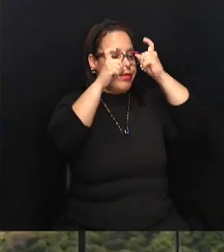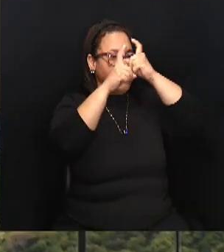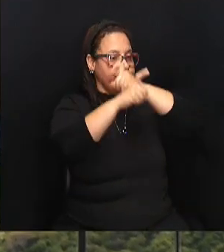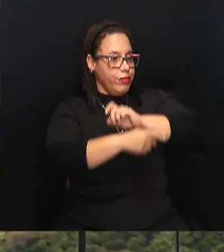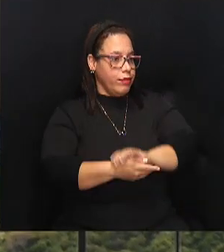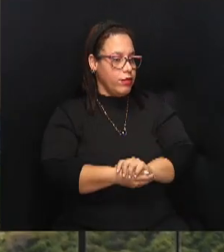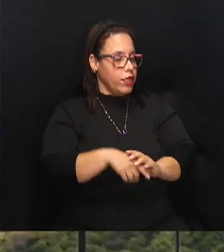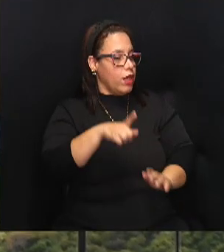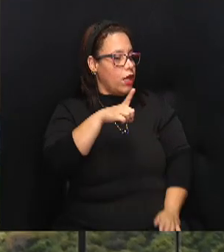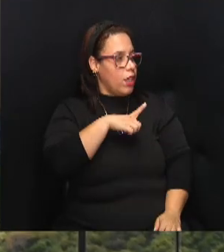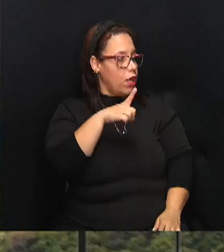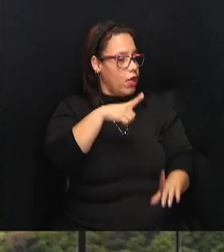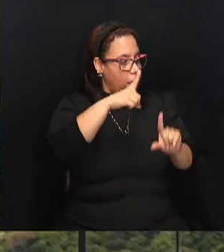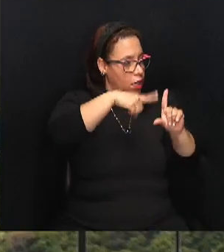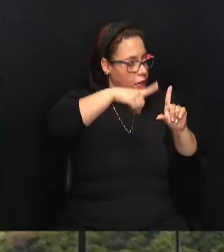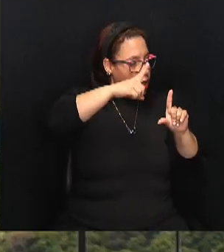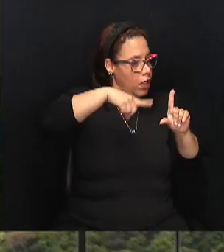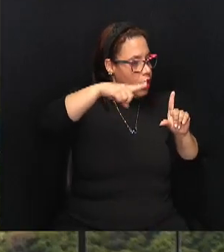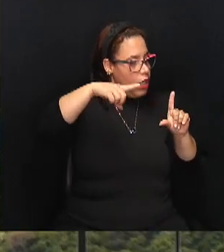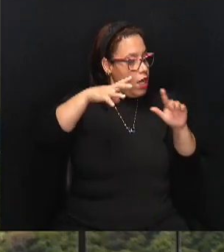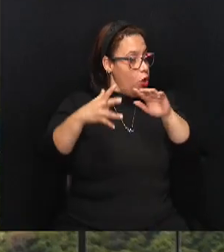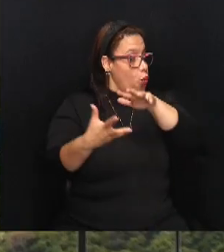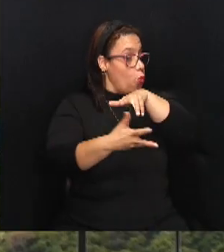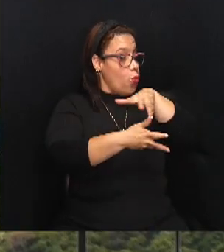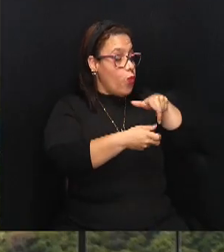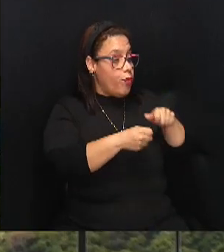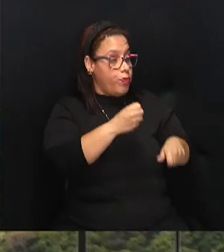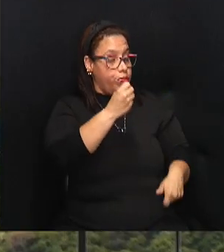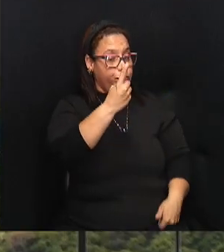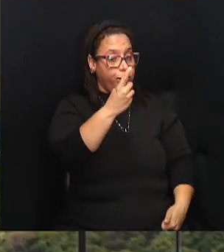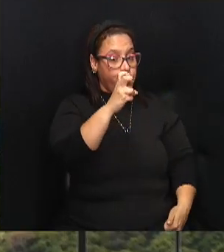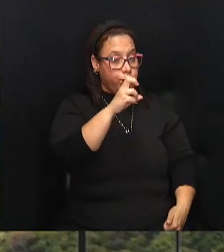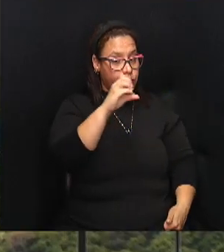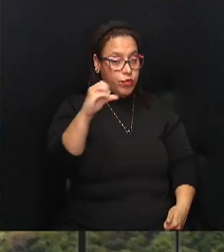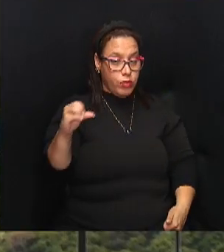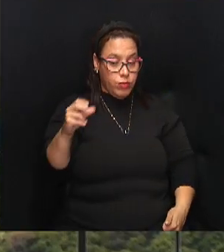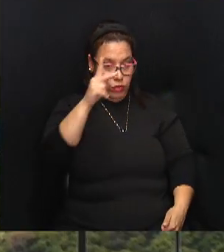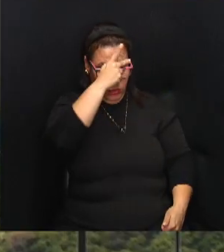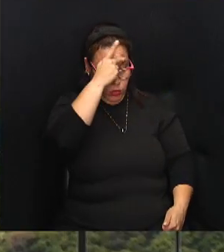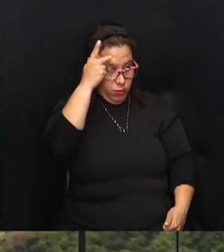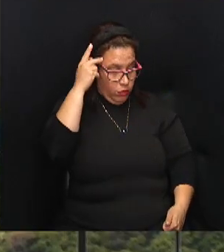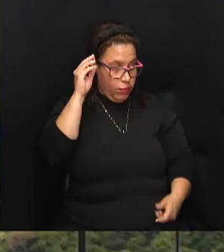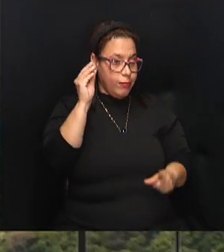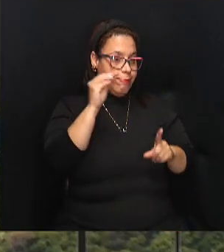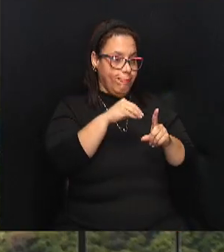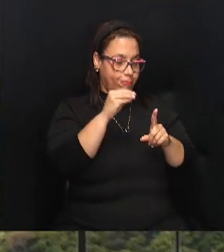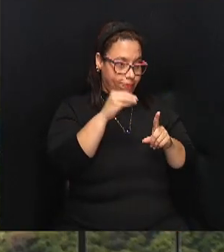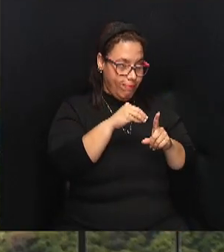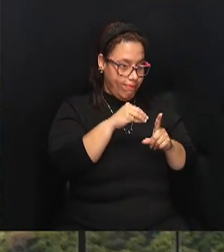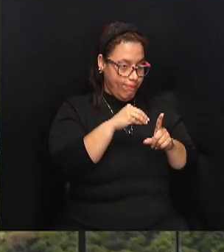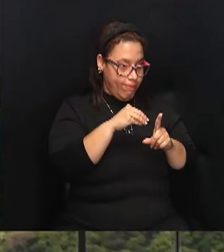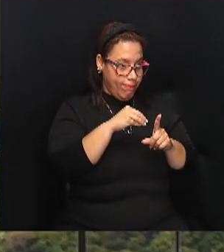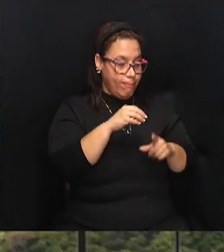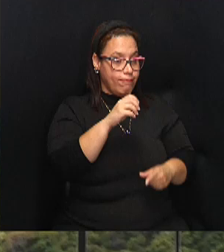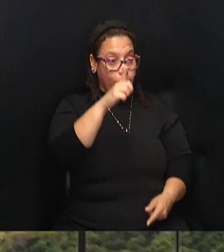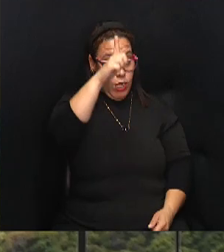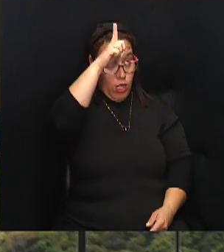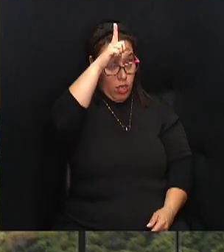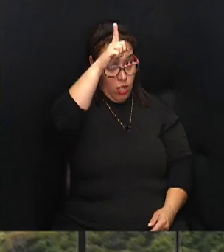dificuldade. Tem dado que diz que no mundo, né, 150 milhões de pessoas estão nessa condição. Na Alemanha,